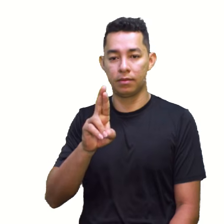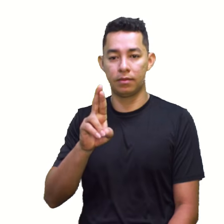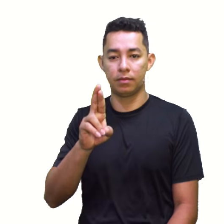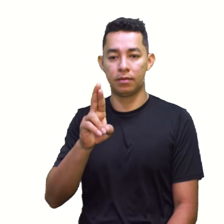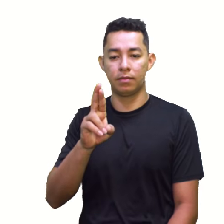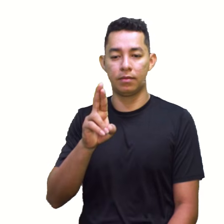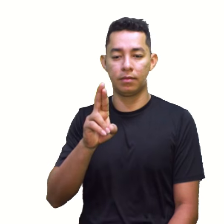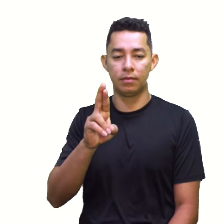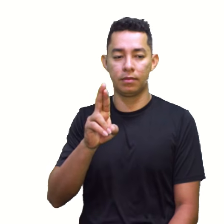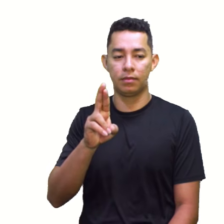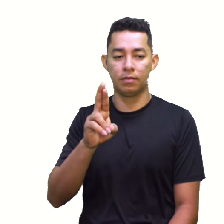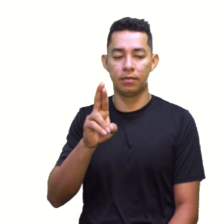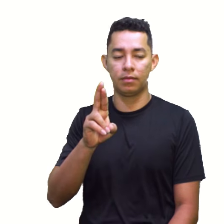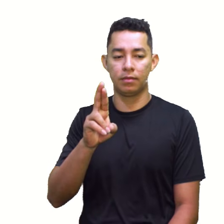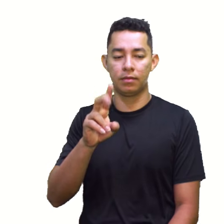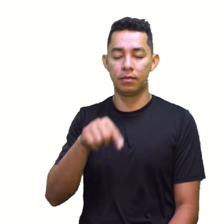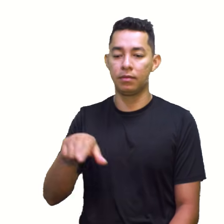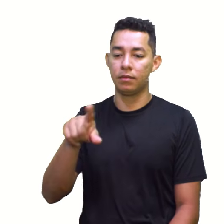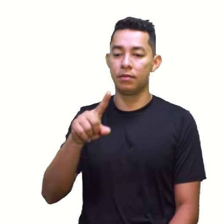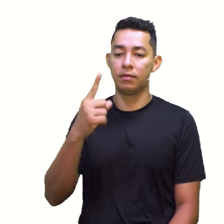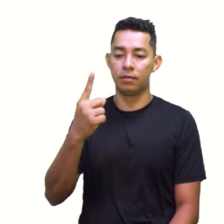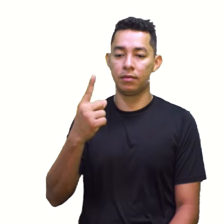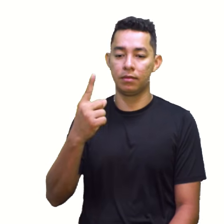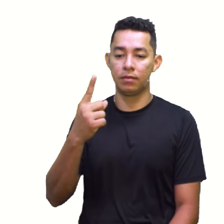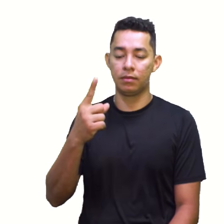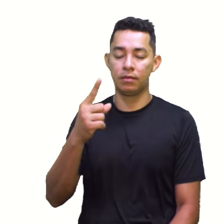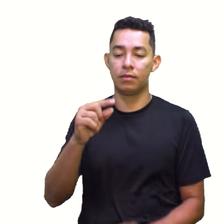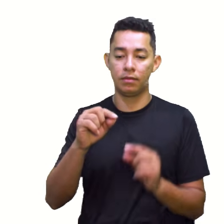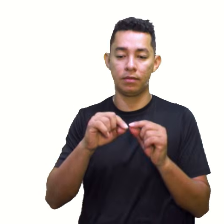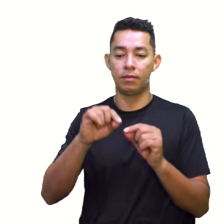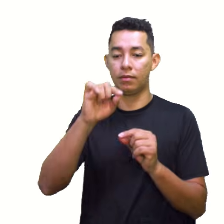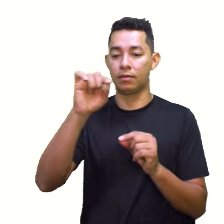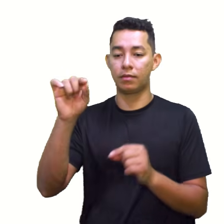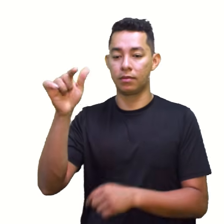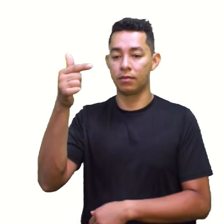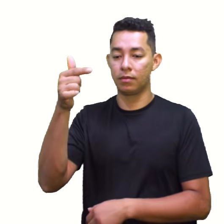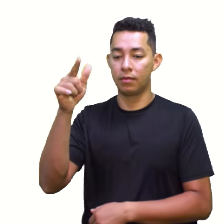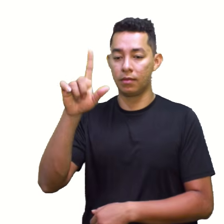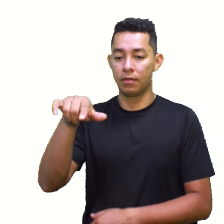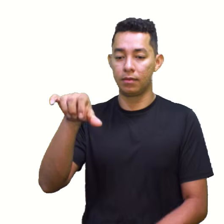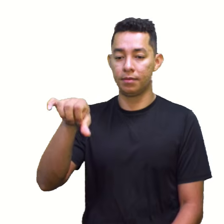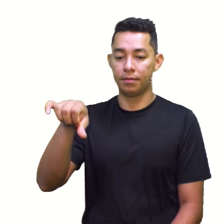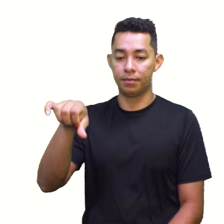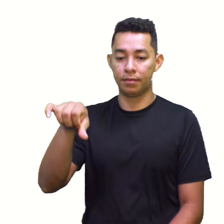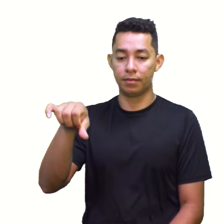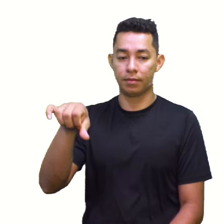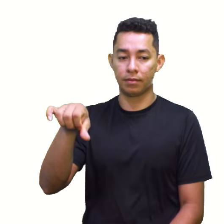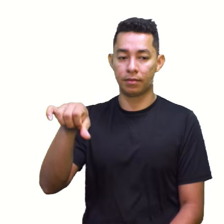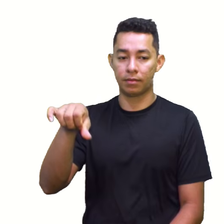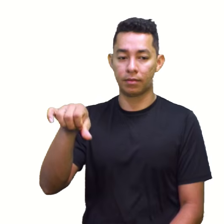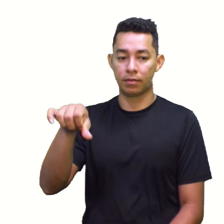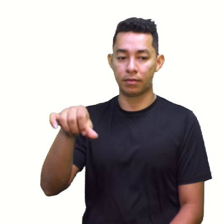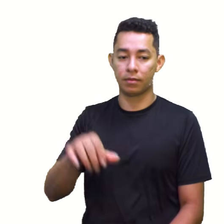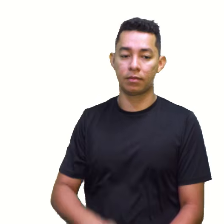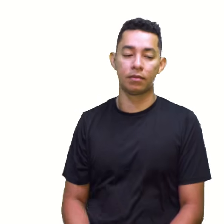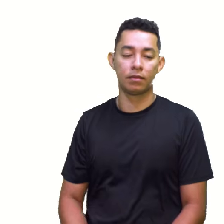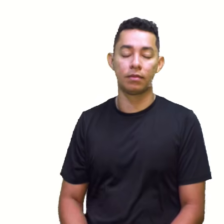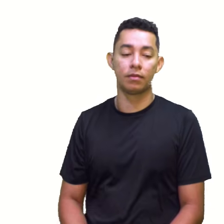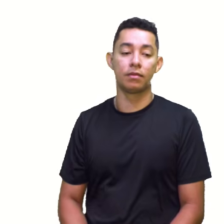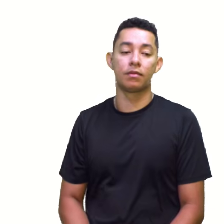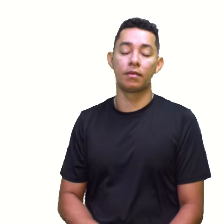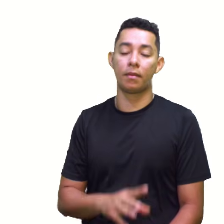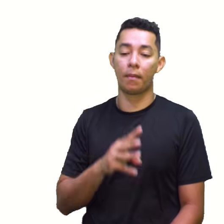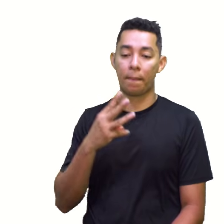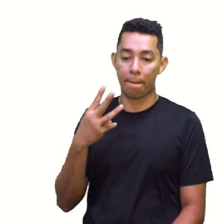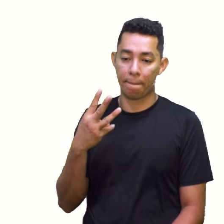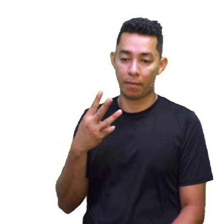também. Chamar de R1. É a raiz quadrada de 9. Raiz de 9, 3. Vou agora